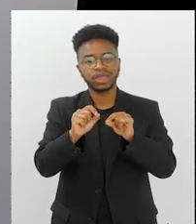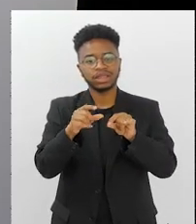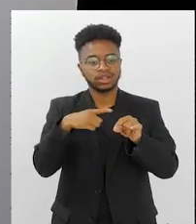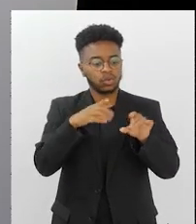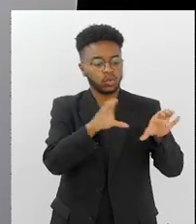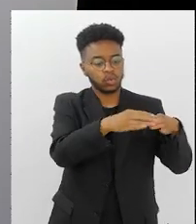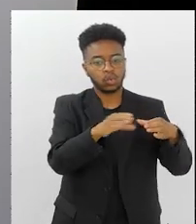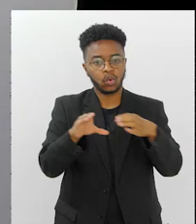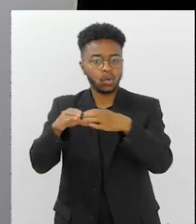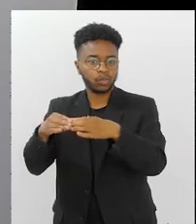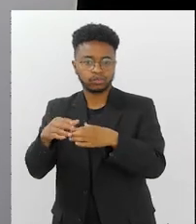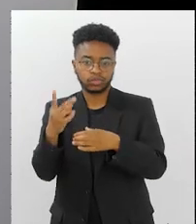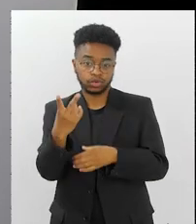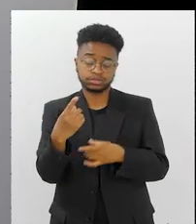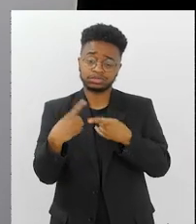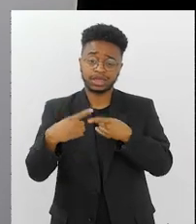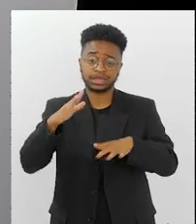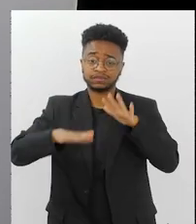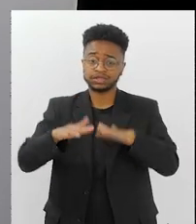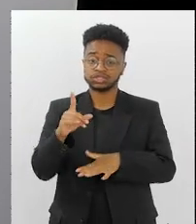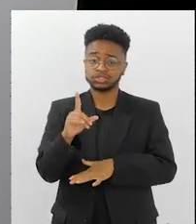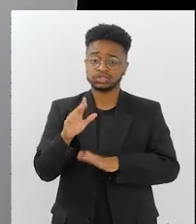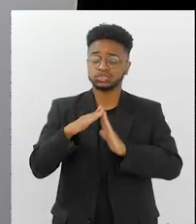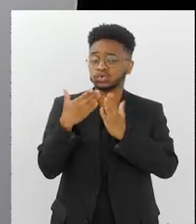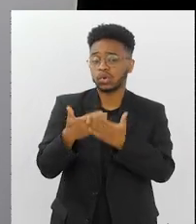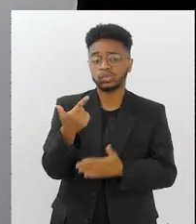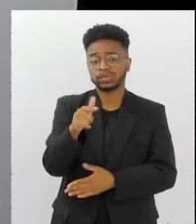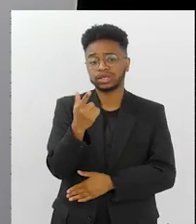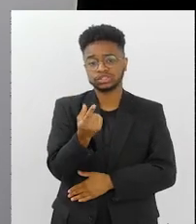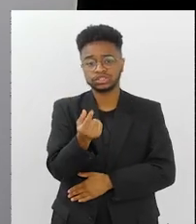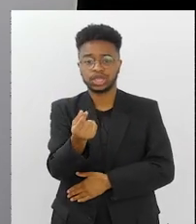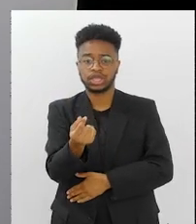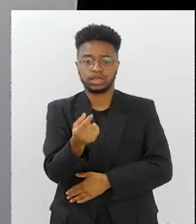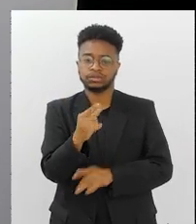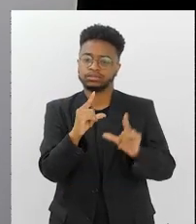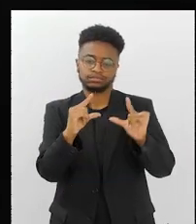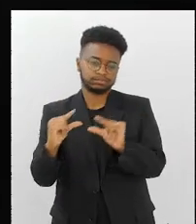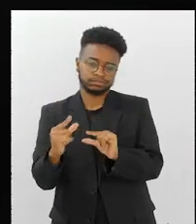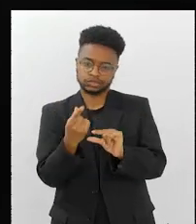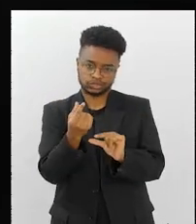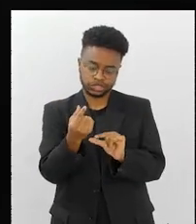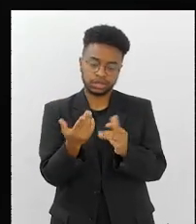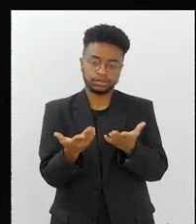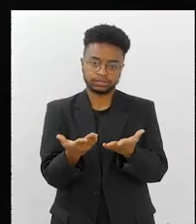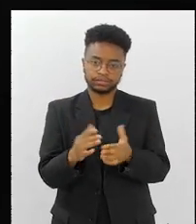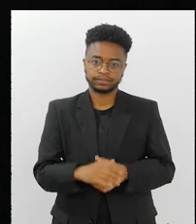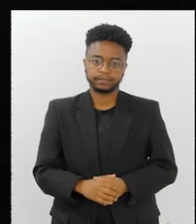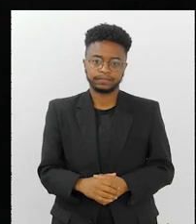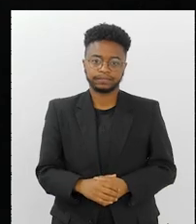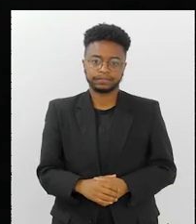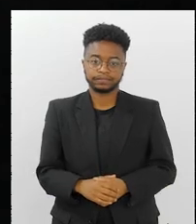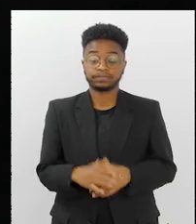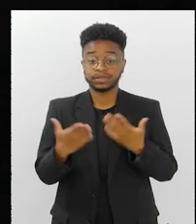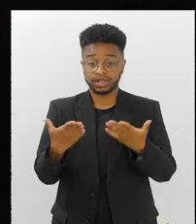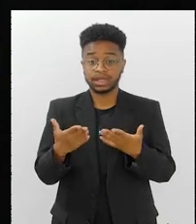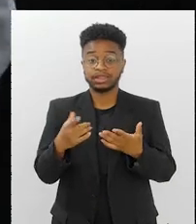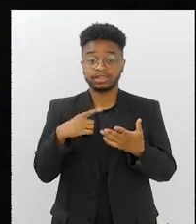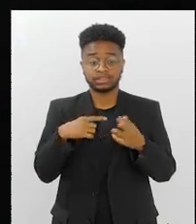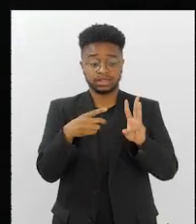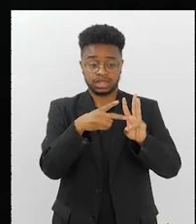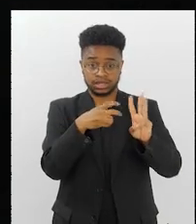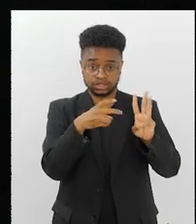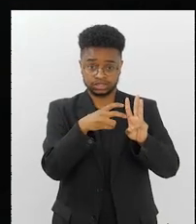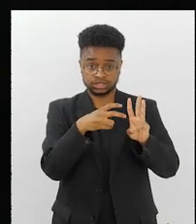duplo né por questões financeiras porque as escolas eh tem um pouco mais de tem um pouco menos de de receita então assim quando quando os índios